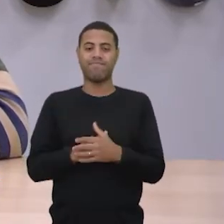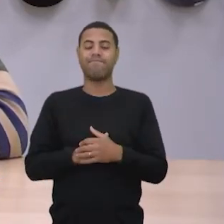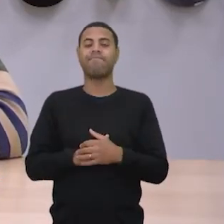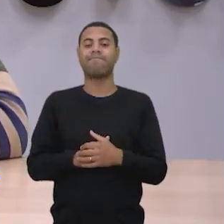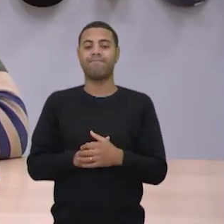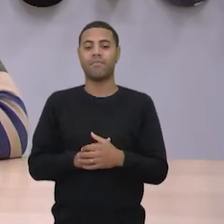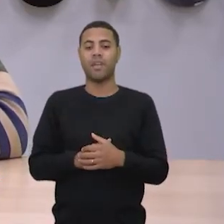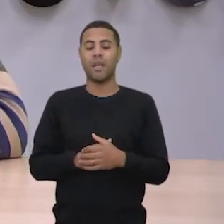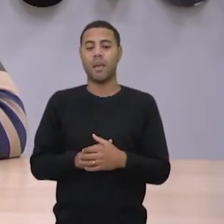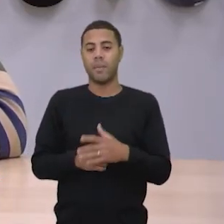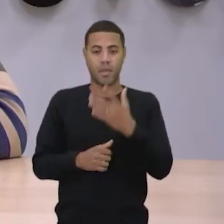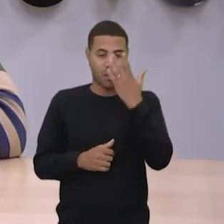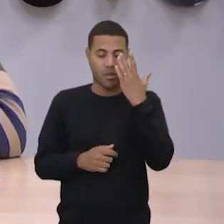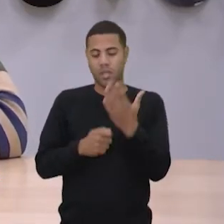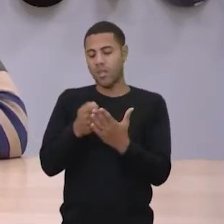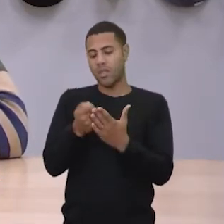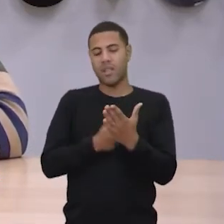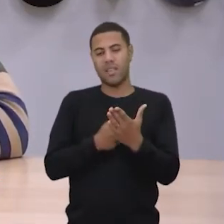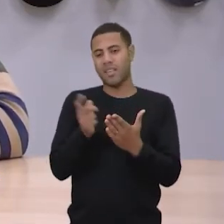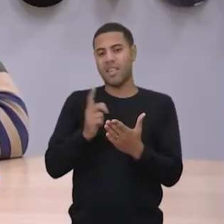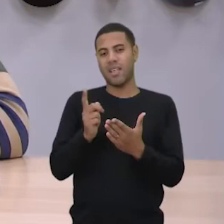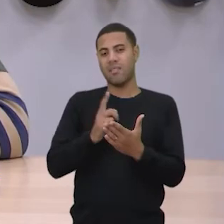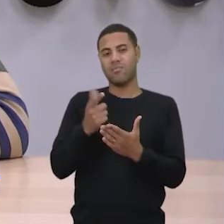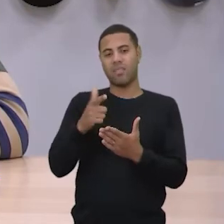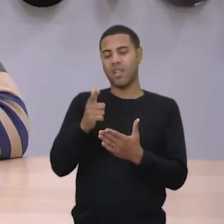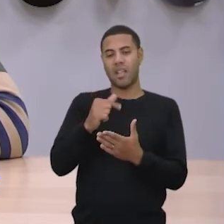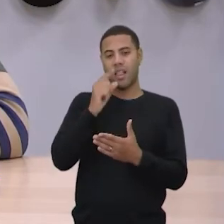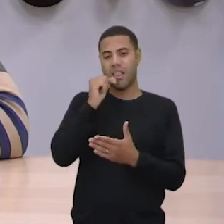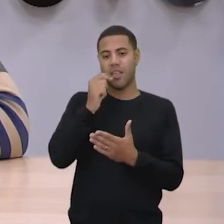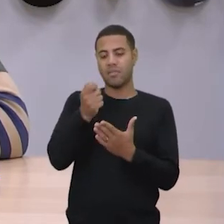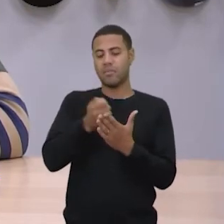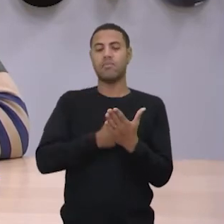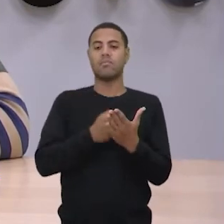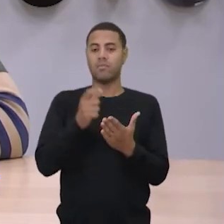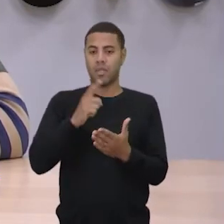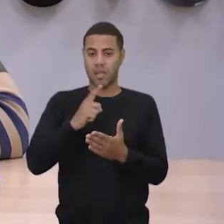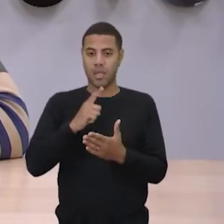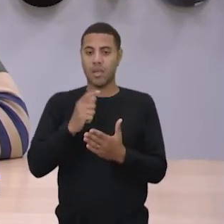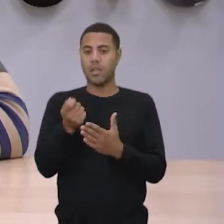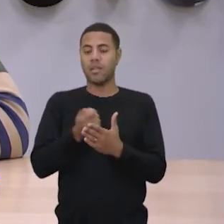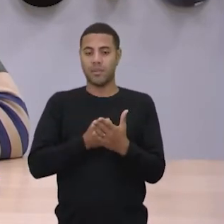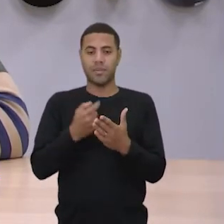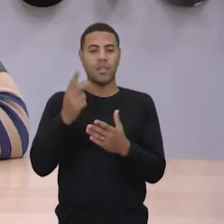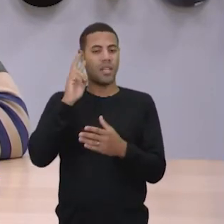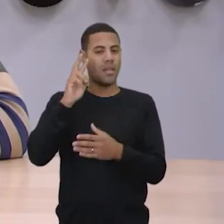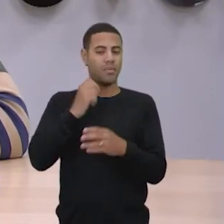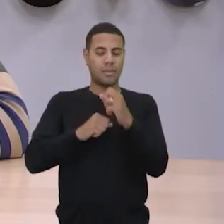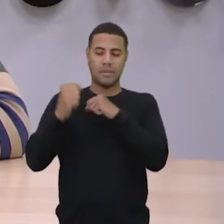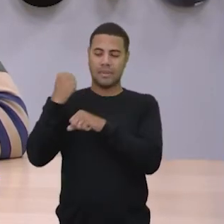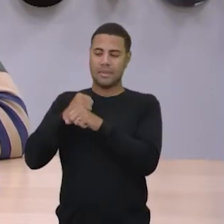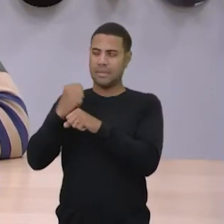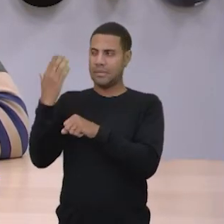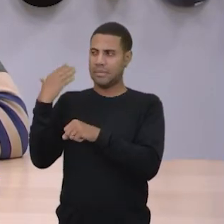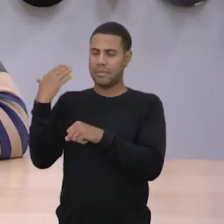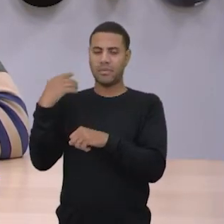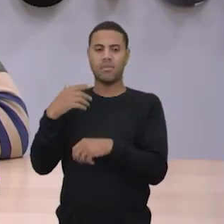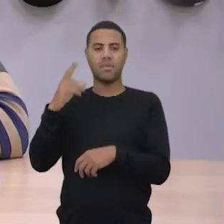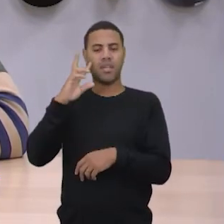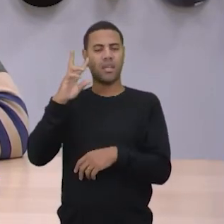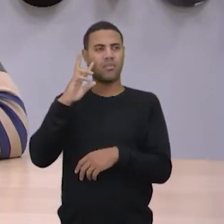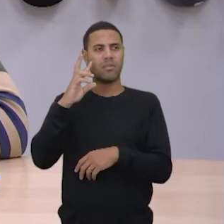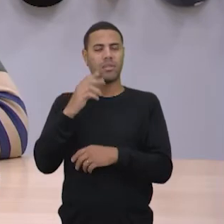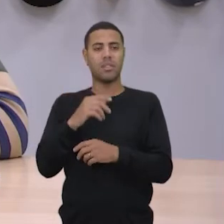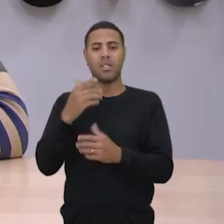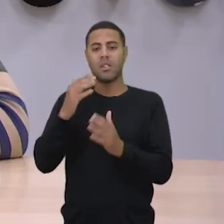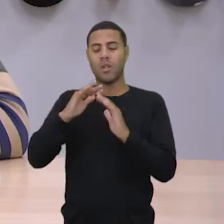Os caras anotam, você vai falar assim, ah, não, ninguém usa lá caderninho. Anotam sim. Anos atrás eu trabalhei numa empresa, era uma